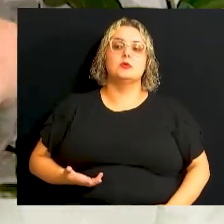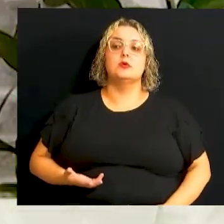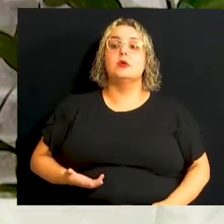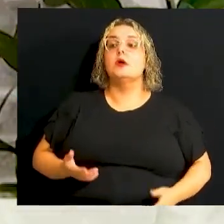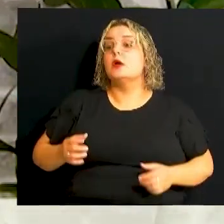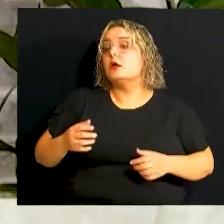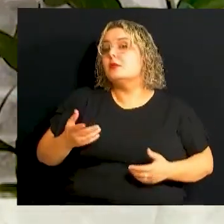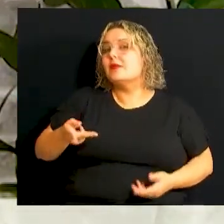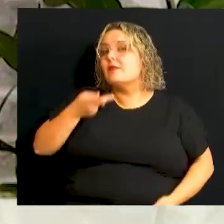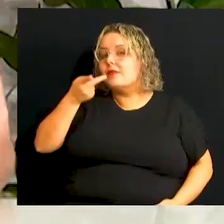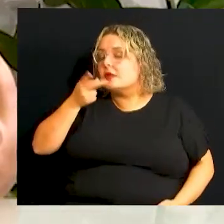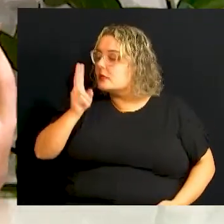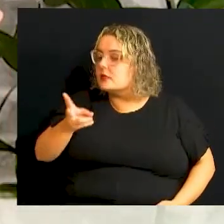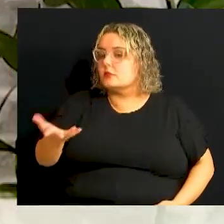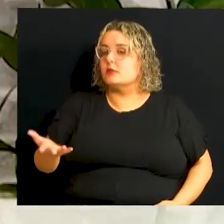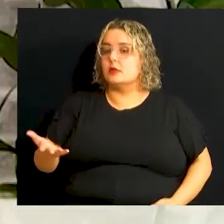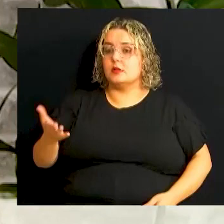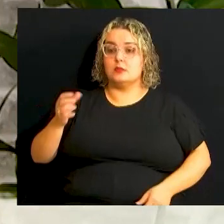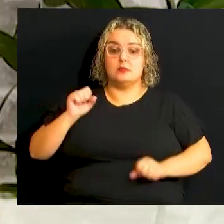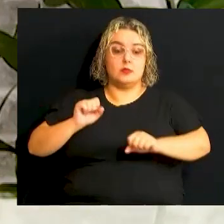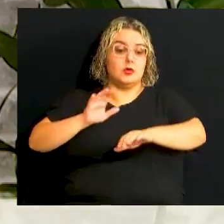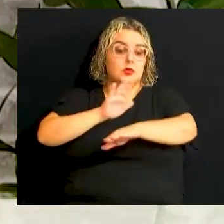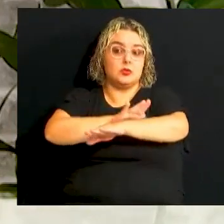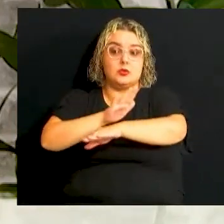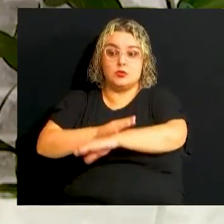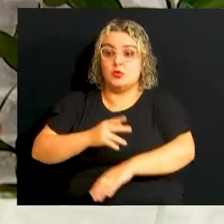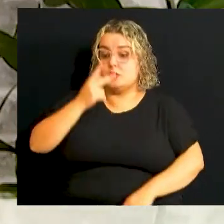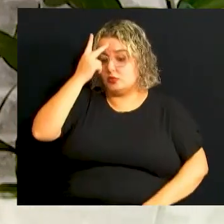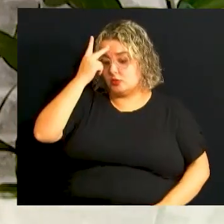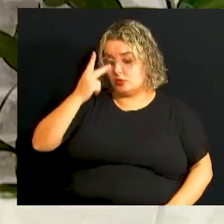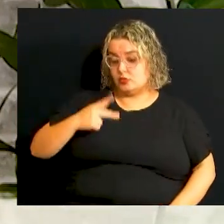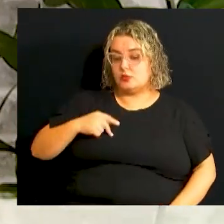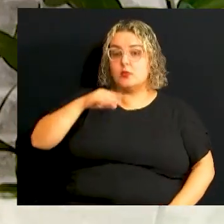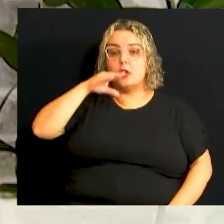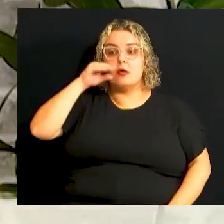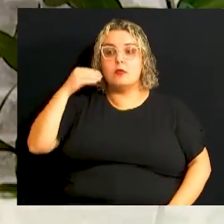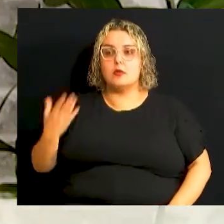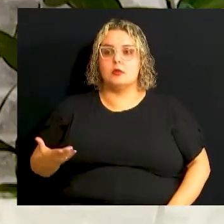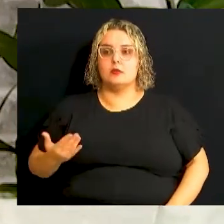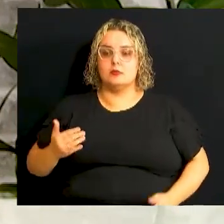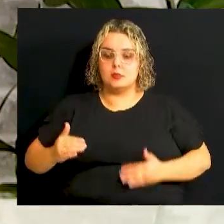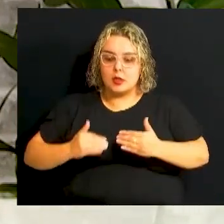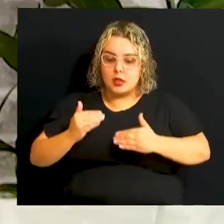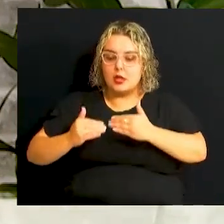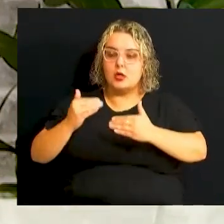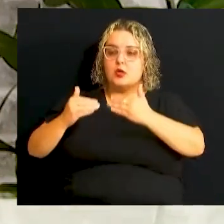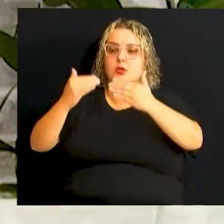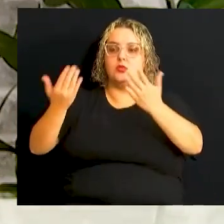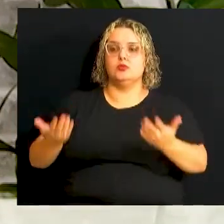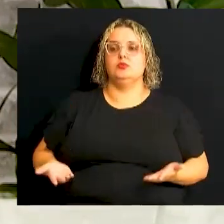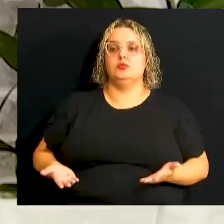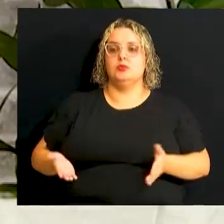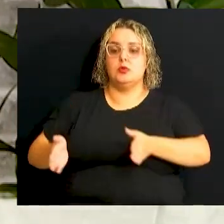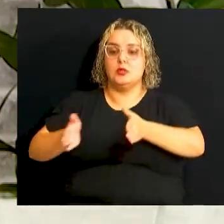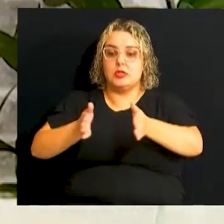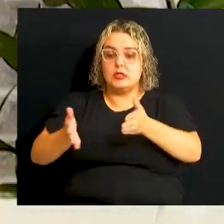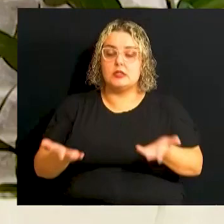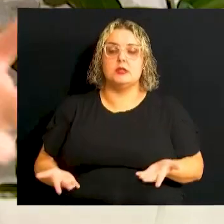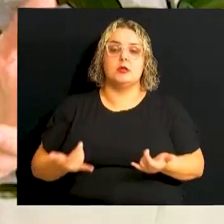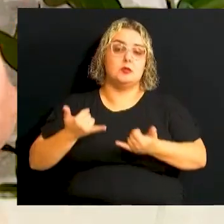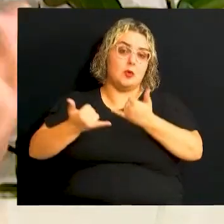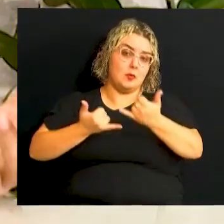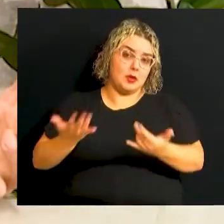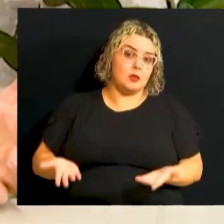falando, mas assim, ele pode ajudar as crianças ou os próprios adolescentes na construção